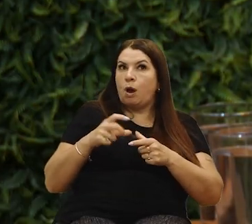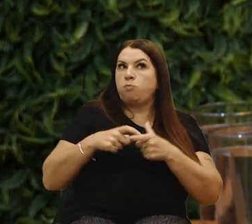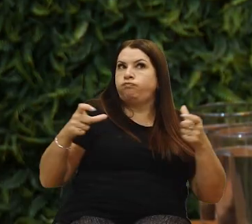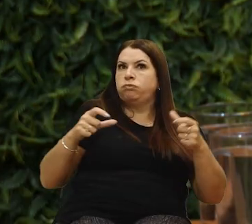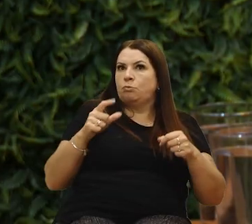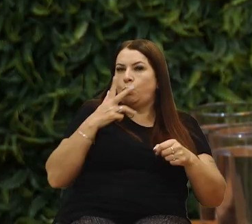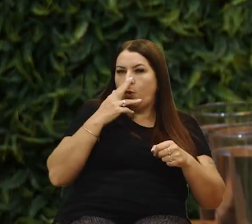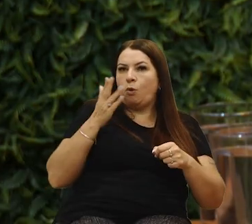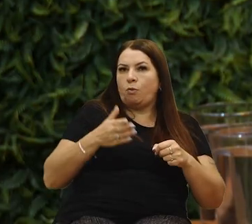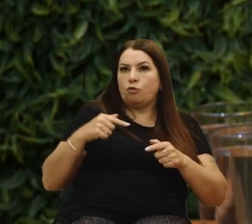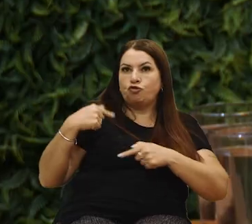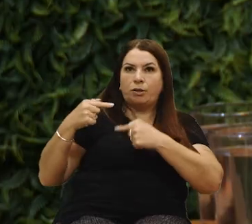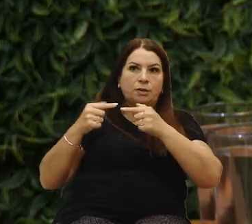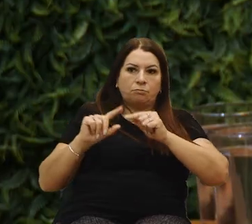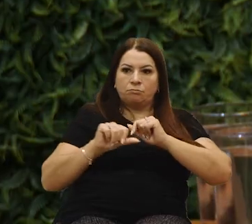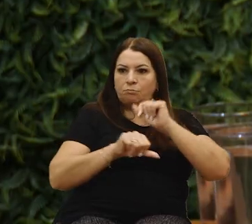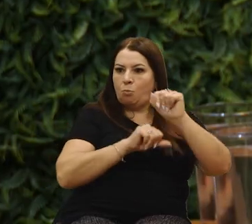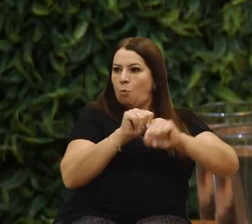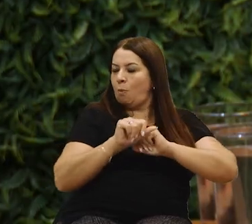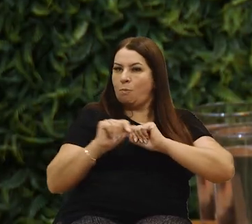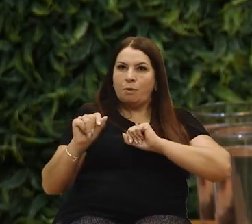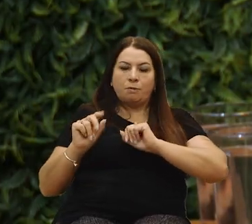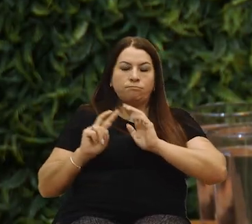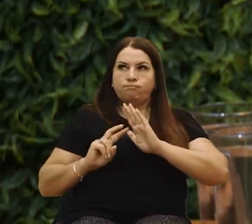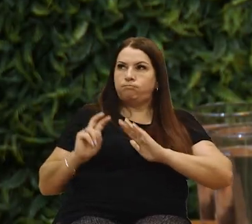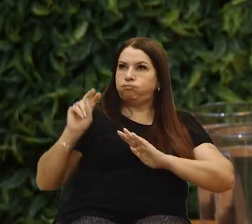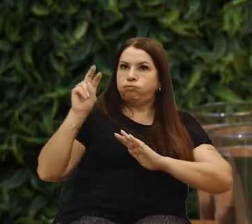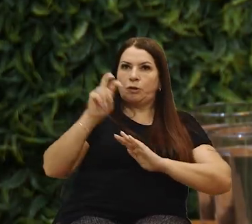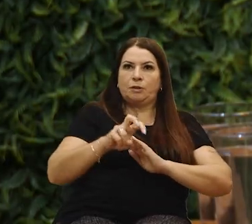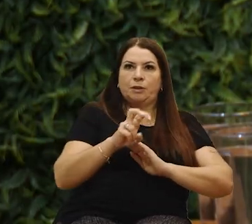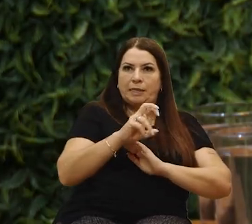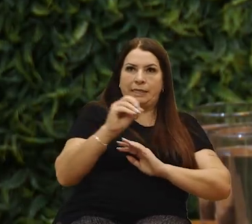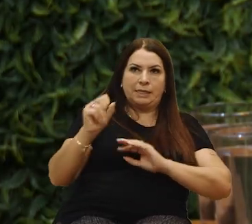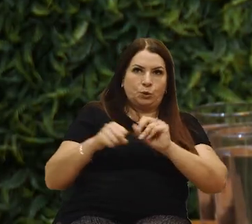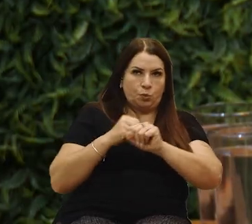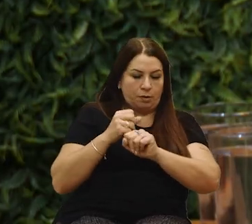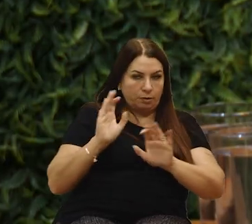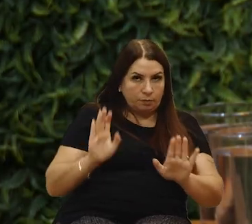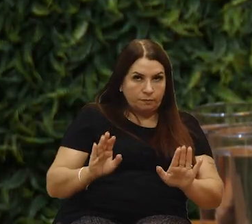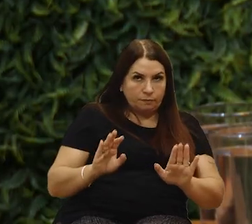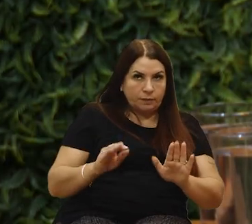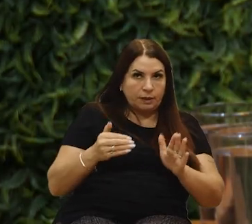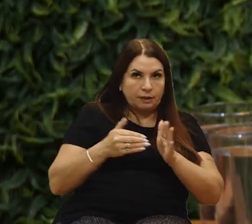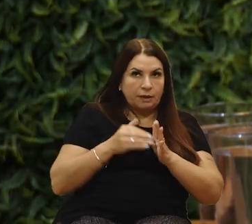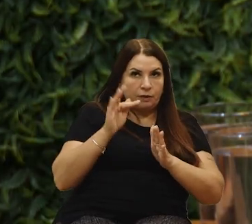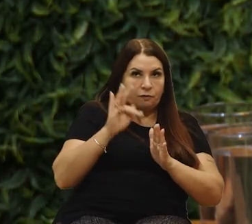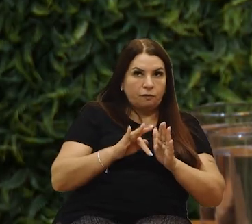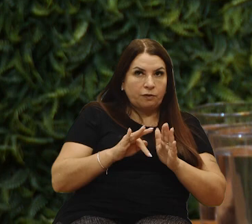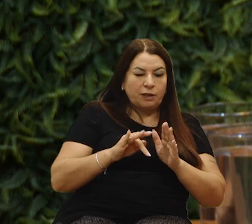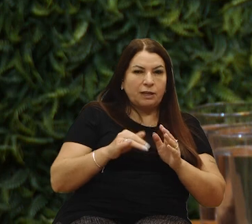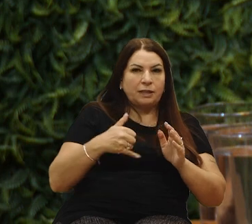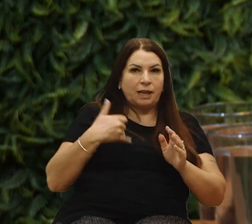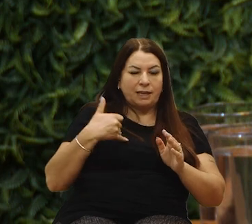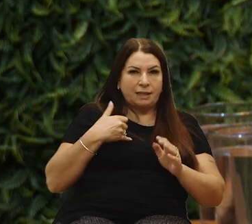agora, né? Que de uma geração para outra, a gente pulou 500 anos, né? Até o final da Idade Média, quem fosse